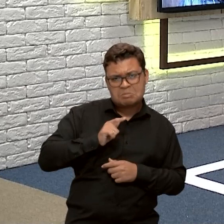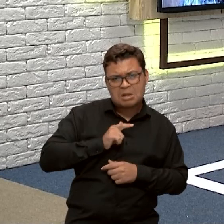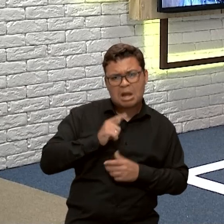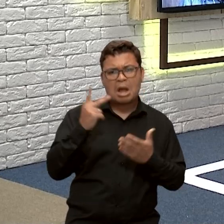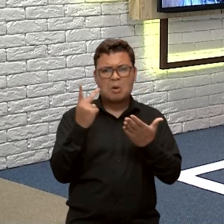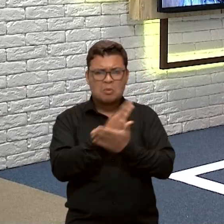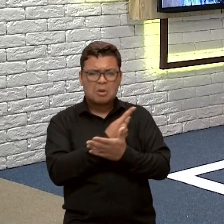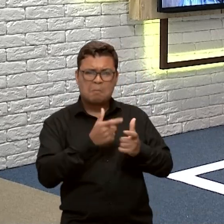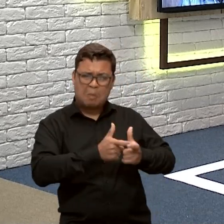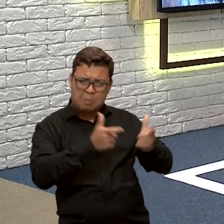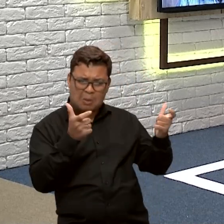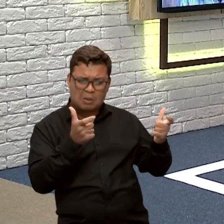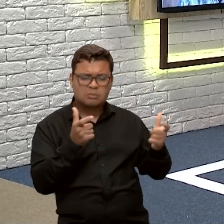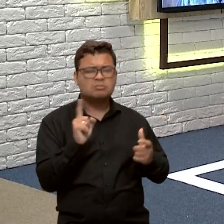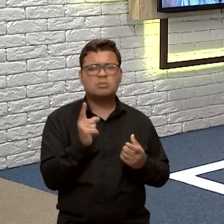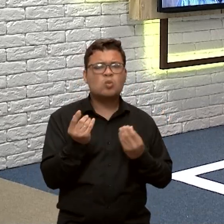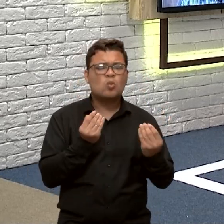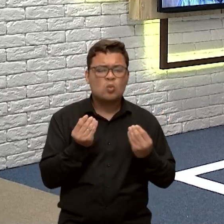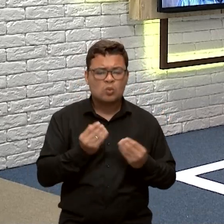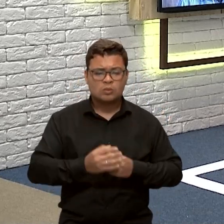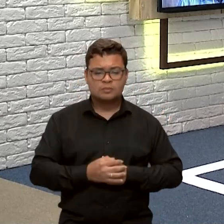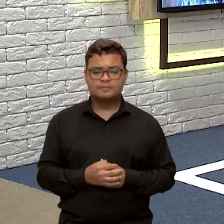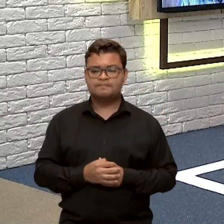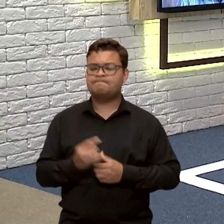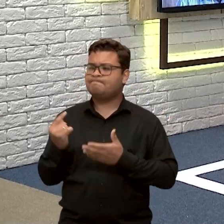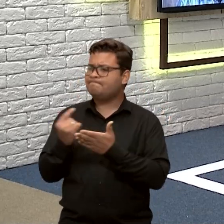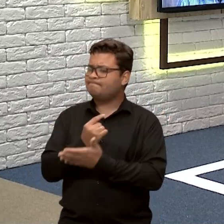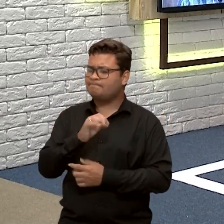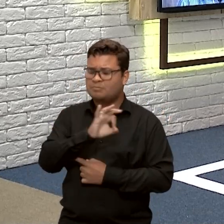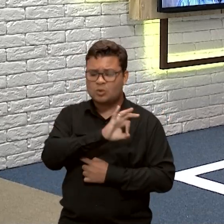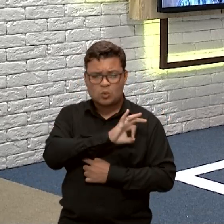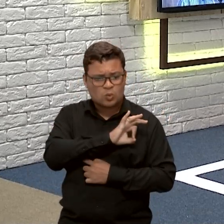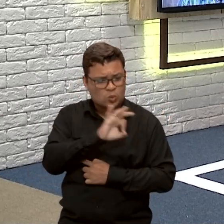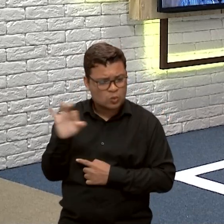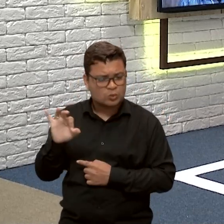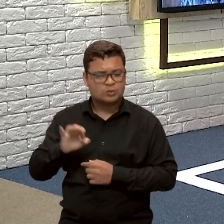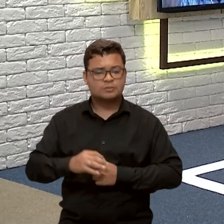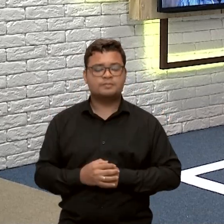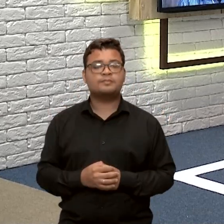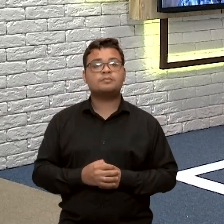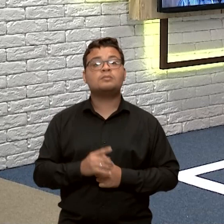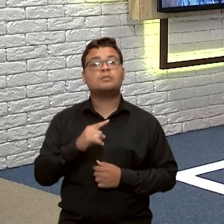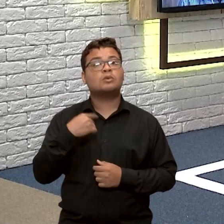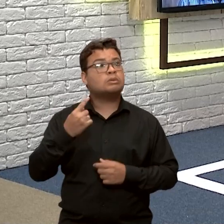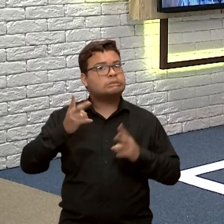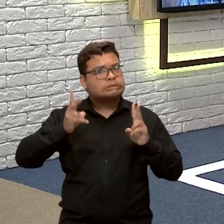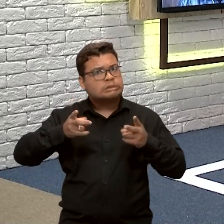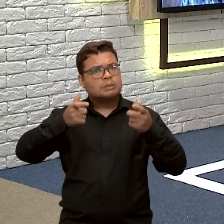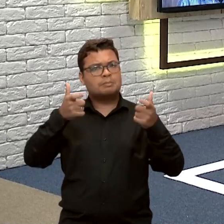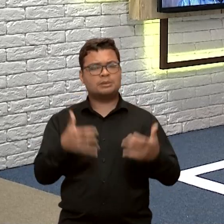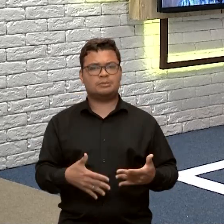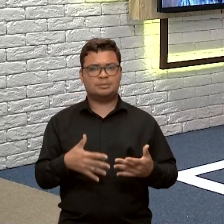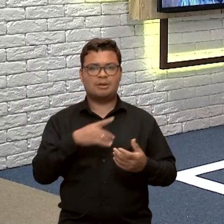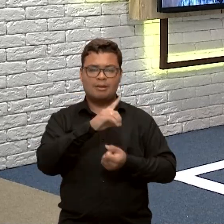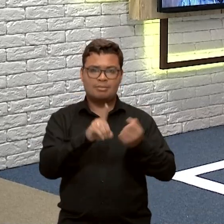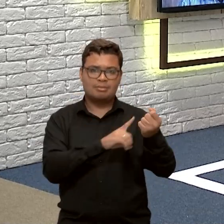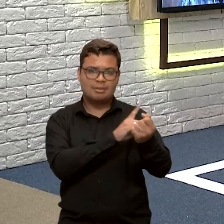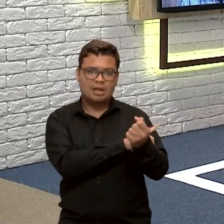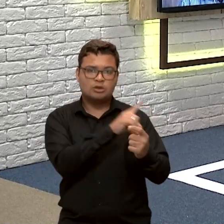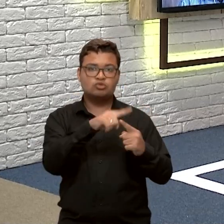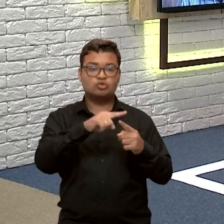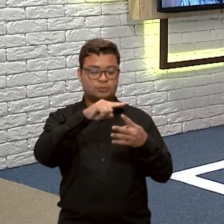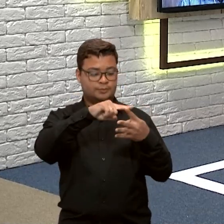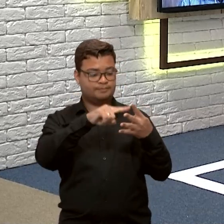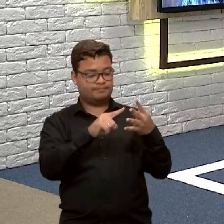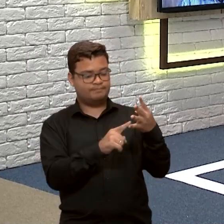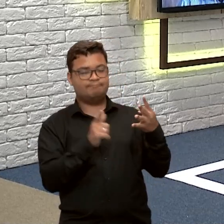novo coronavírus, vírus causador da Covid-19. No caso da dengue, há isso também? Há variantes? Há reinserção de outros tipos de vírus